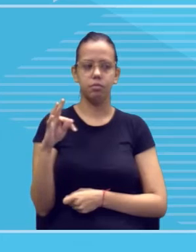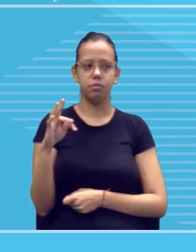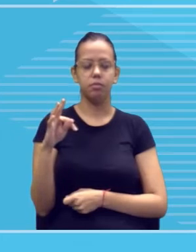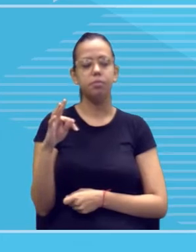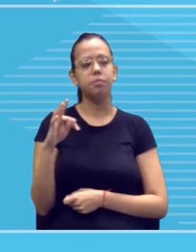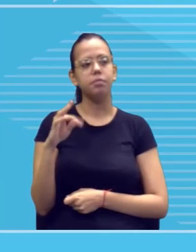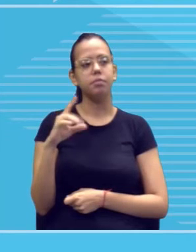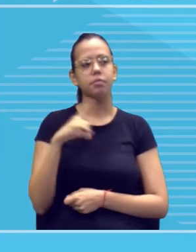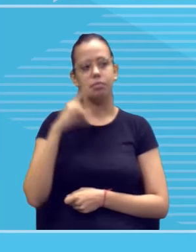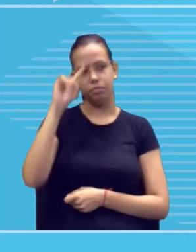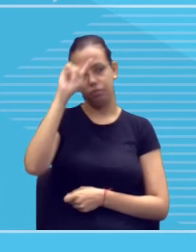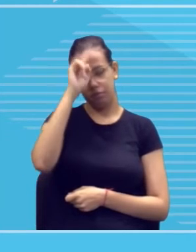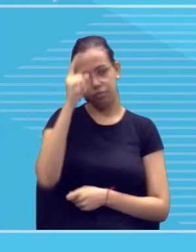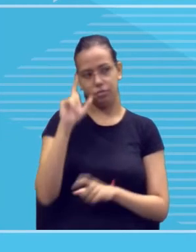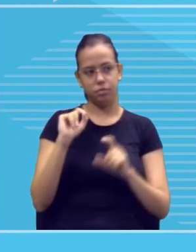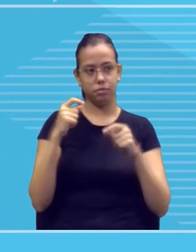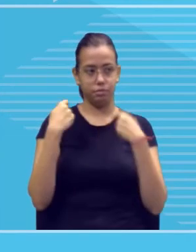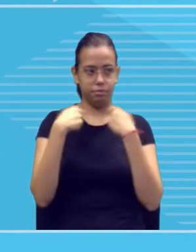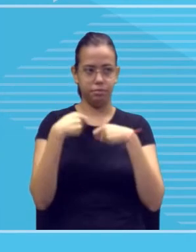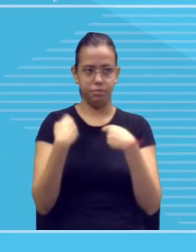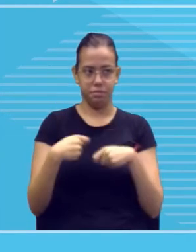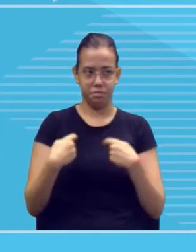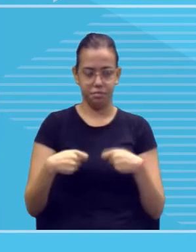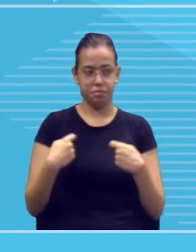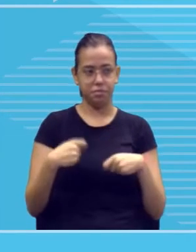ele traz a ideia de necessidade